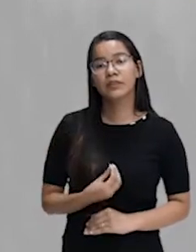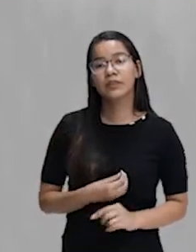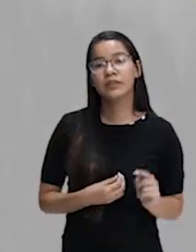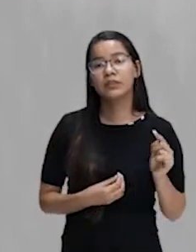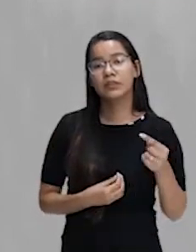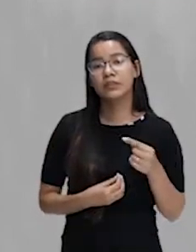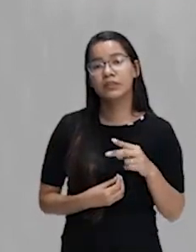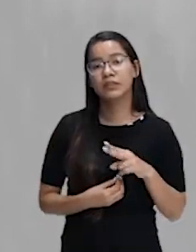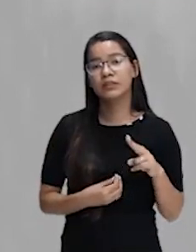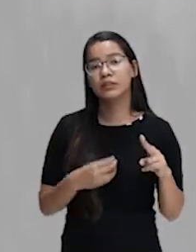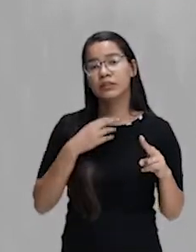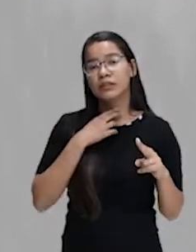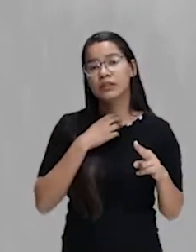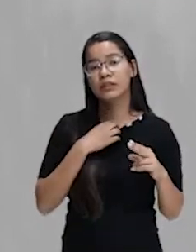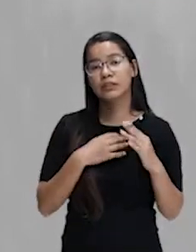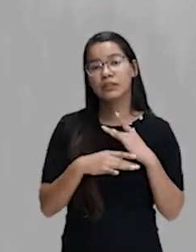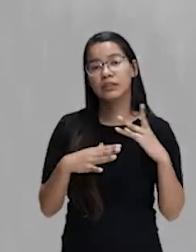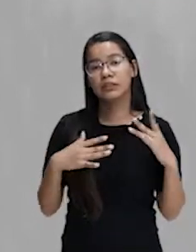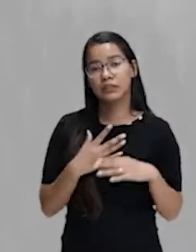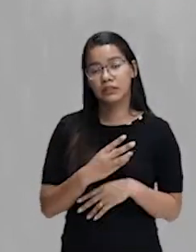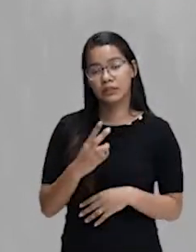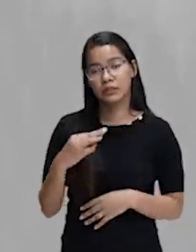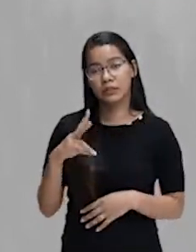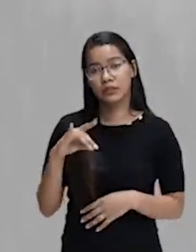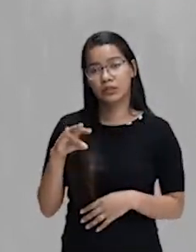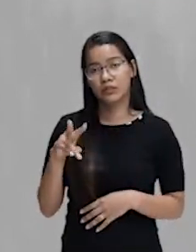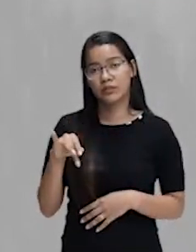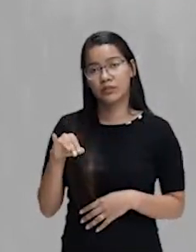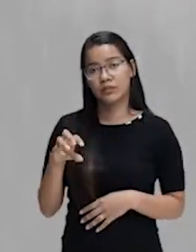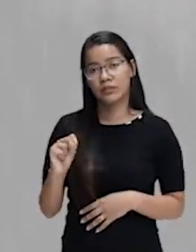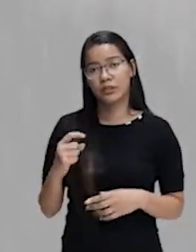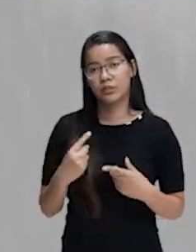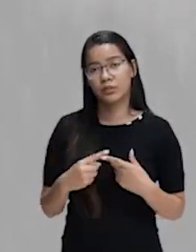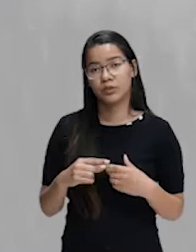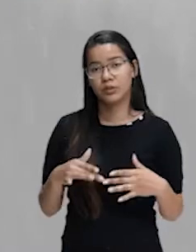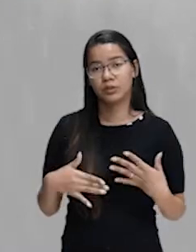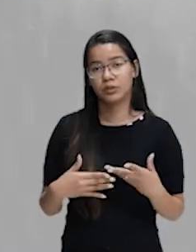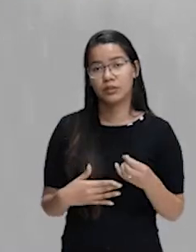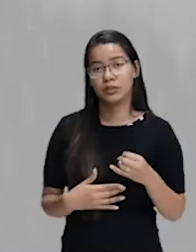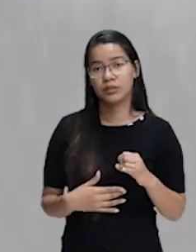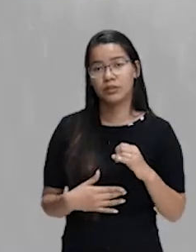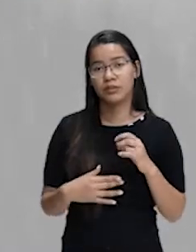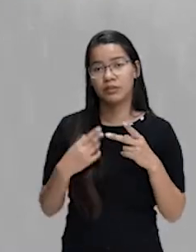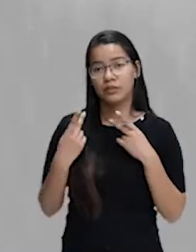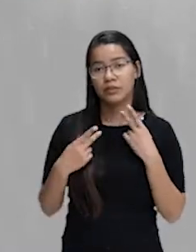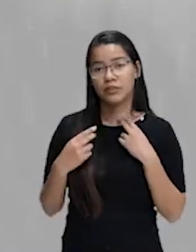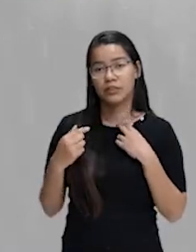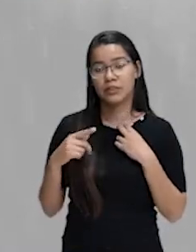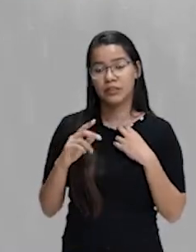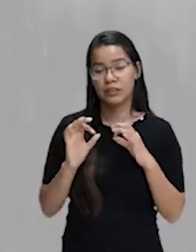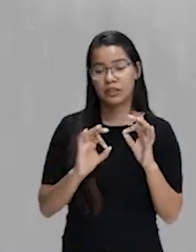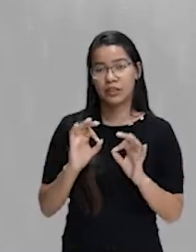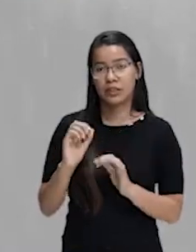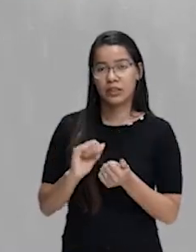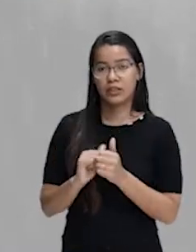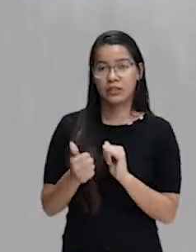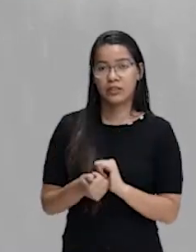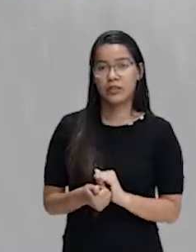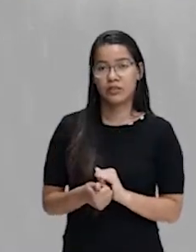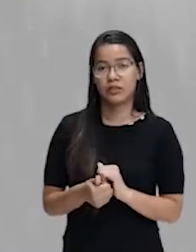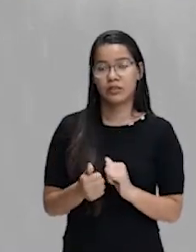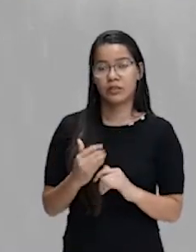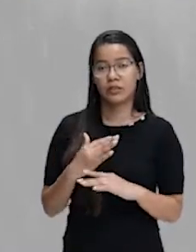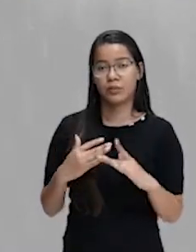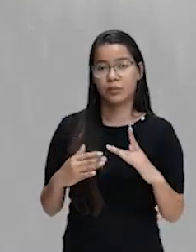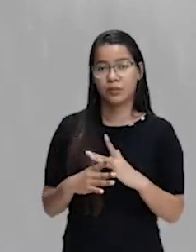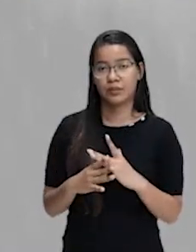dessas chamadas cidades medievais. Porque quando se fala dessa rearticulação urbana